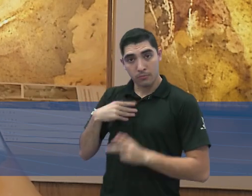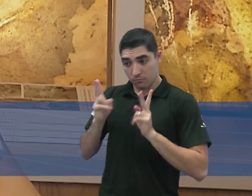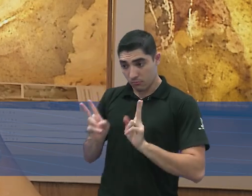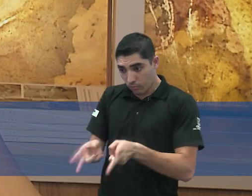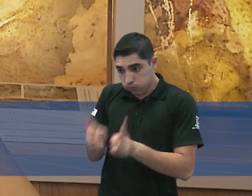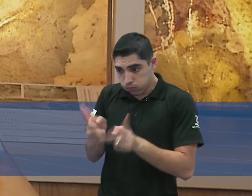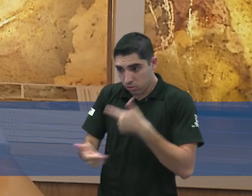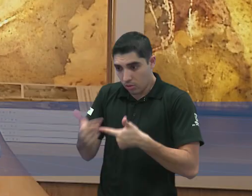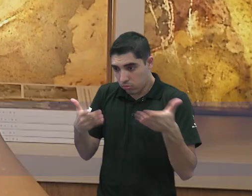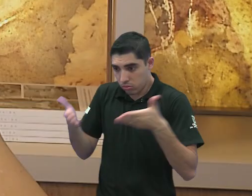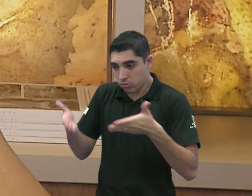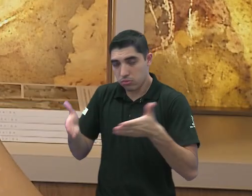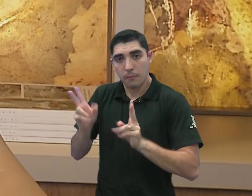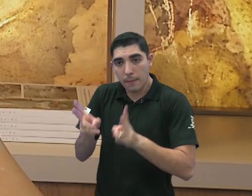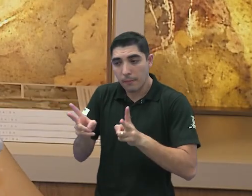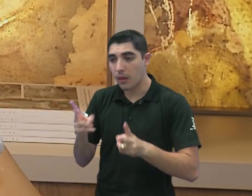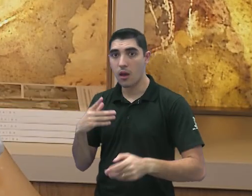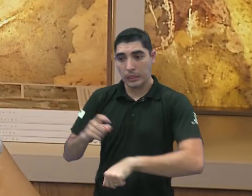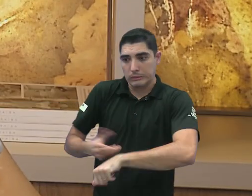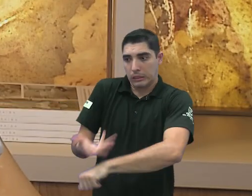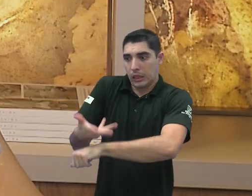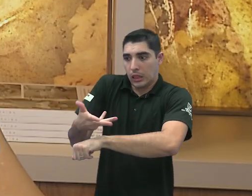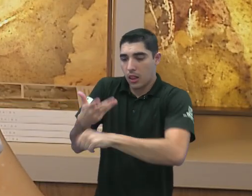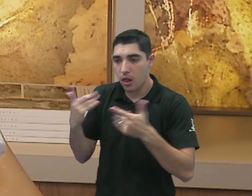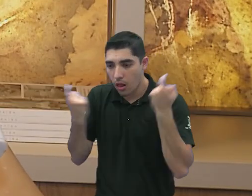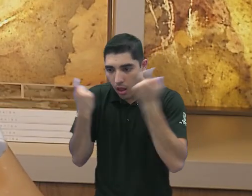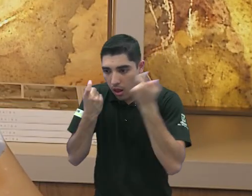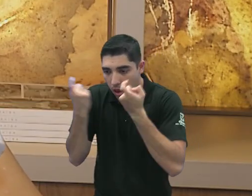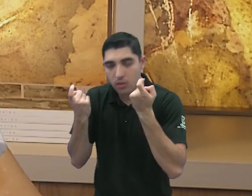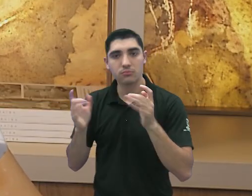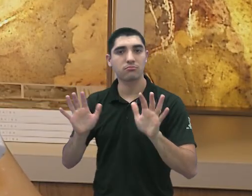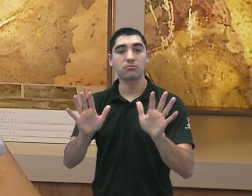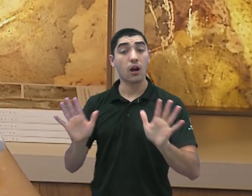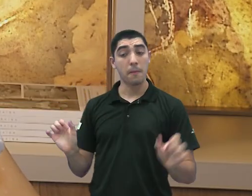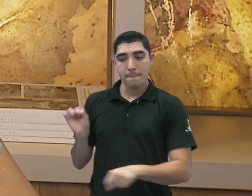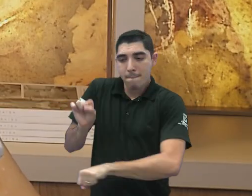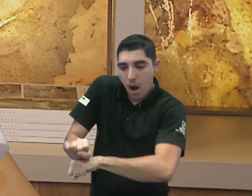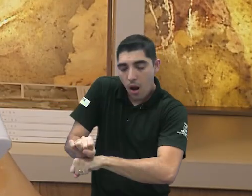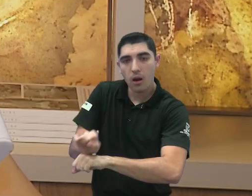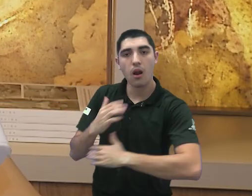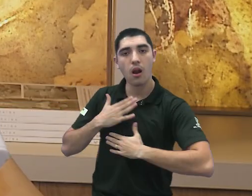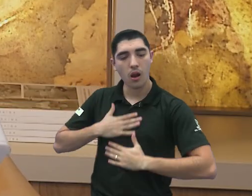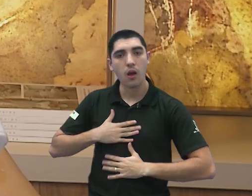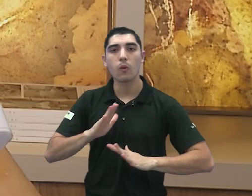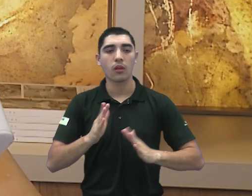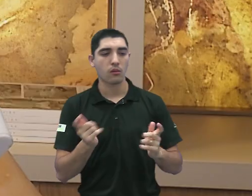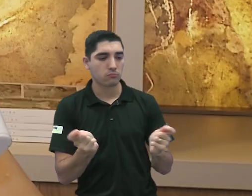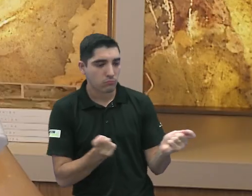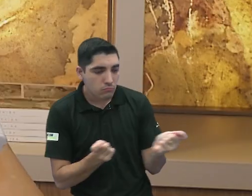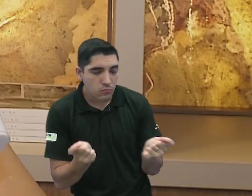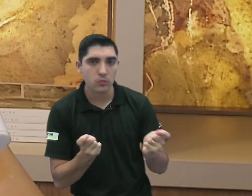daquilo de fazer batido e num ritmo muito acelerado, e entra num fluxo de fazer isso com muito